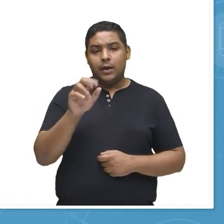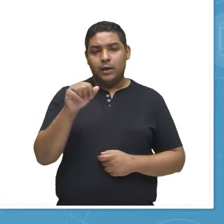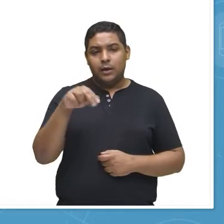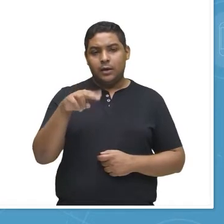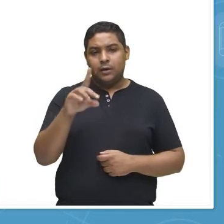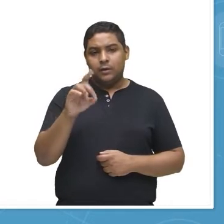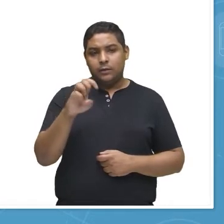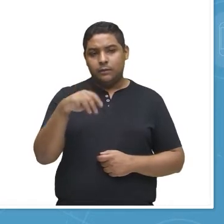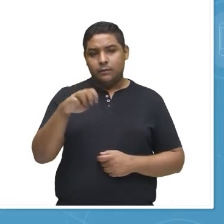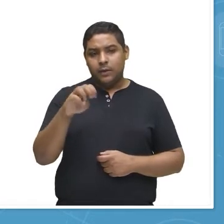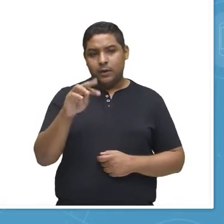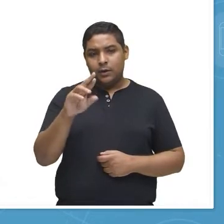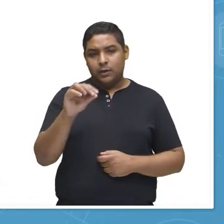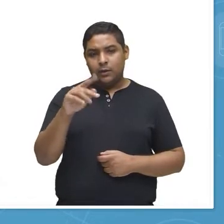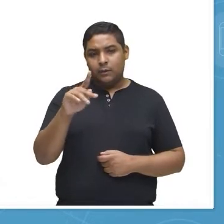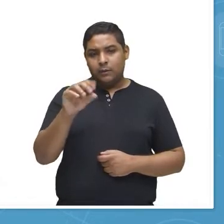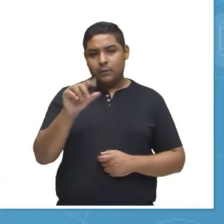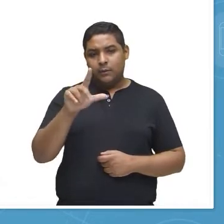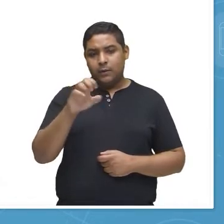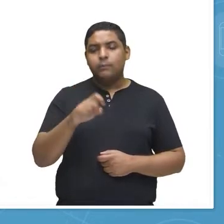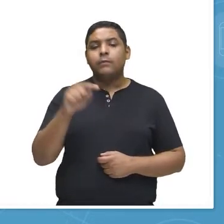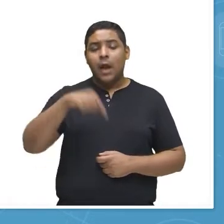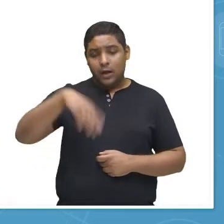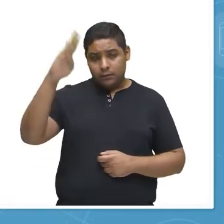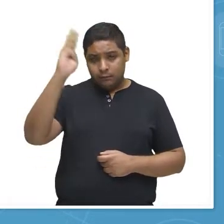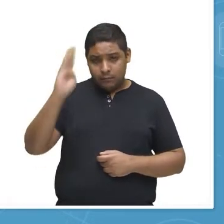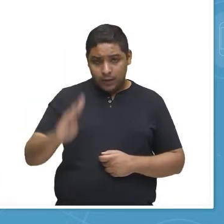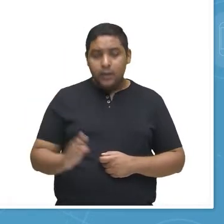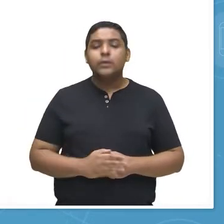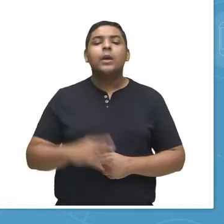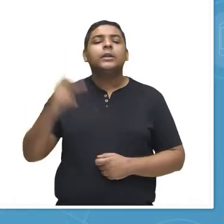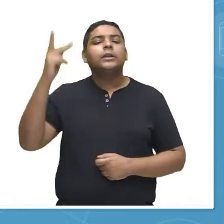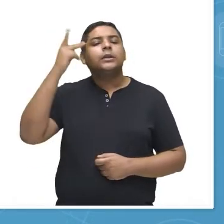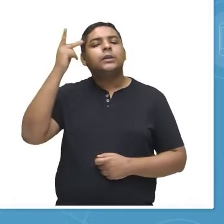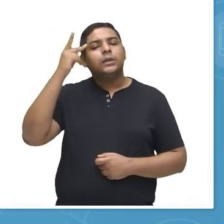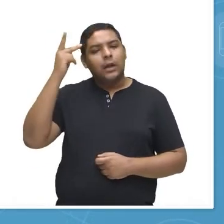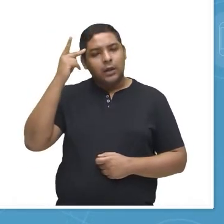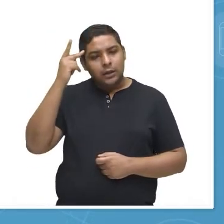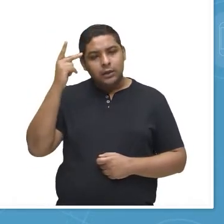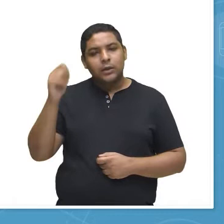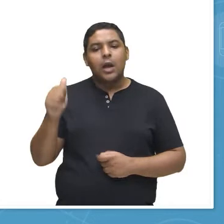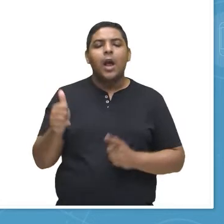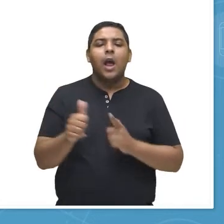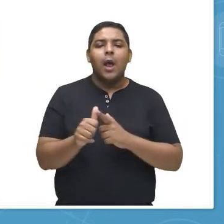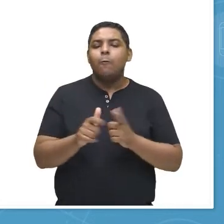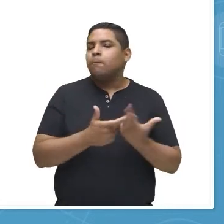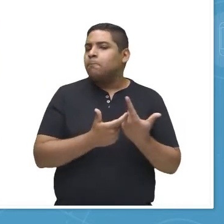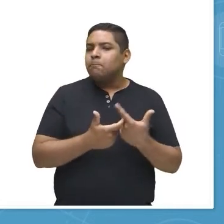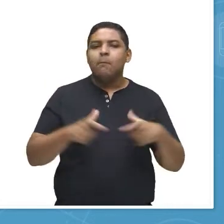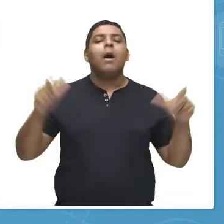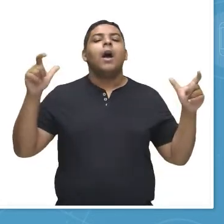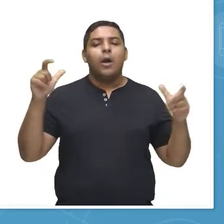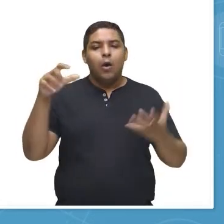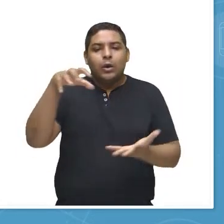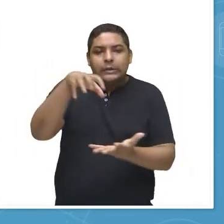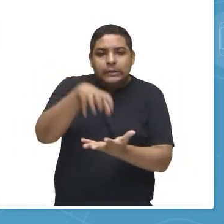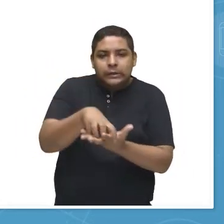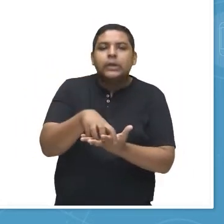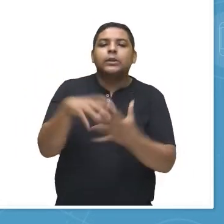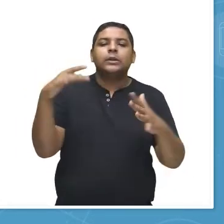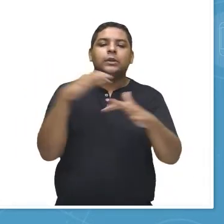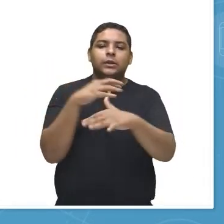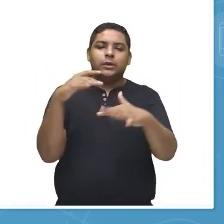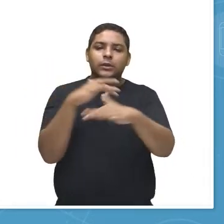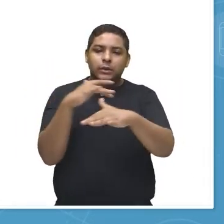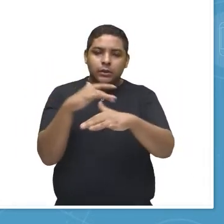aqui para nós? No Brasil, apenas a cidade de São Paulo é o maior centro urbano brasileiro.